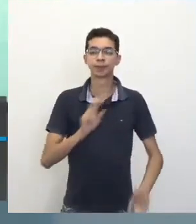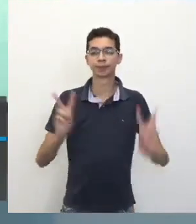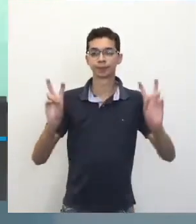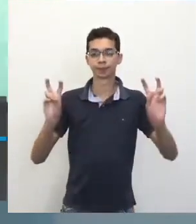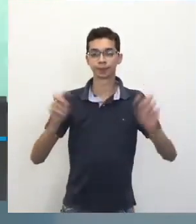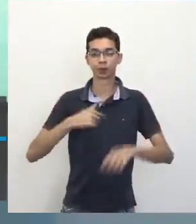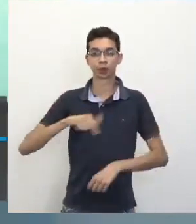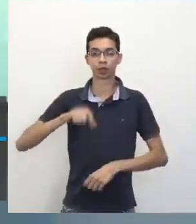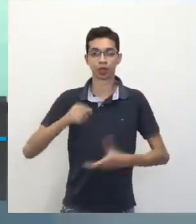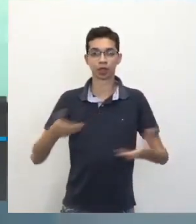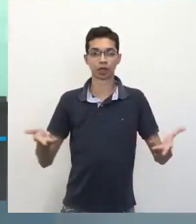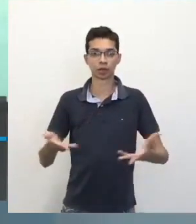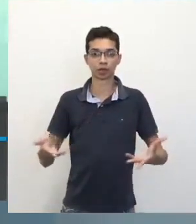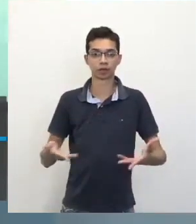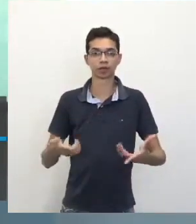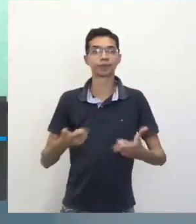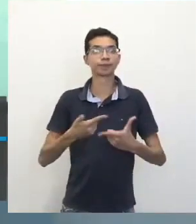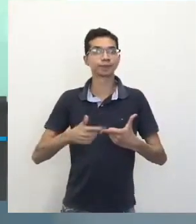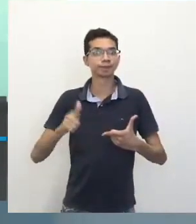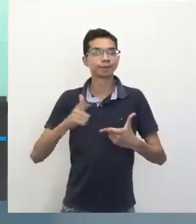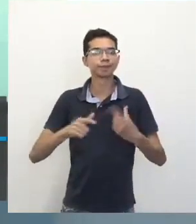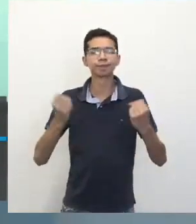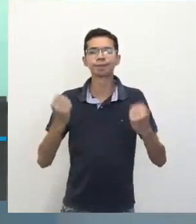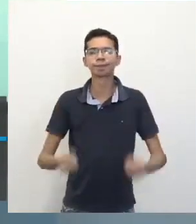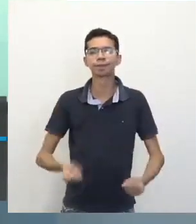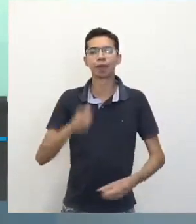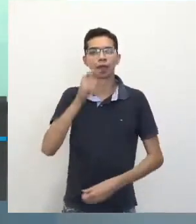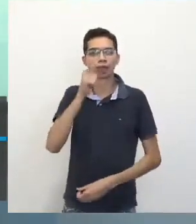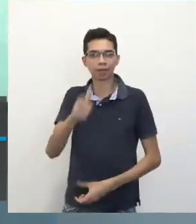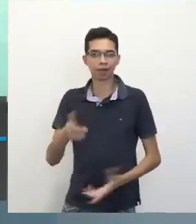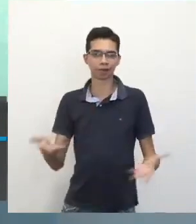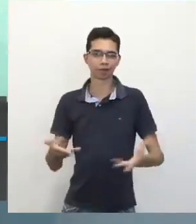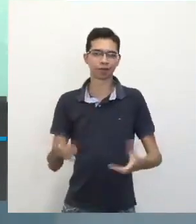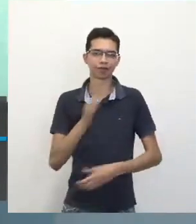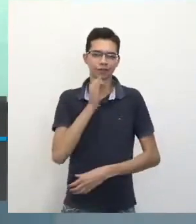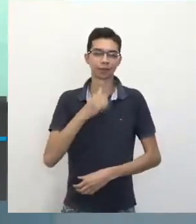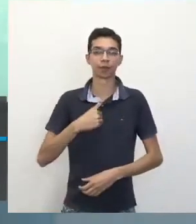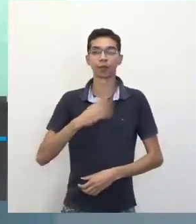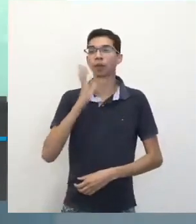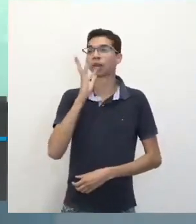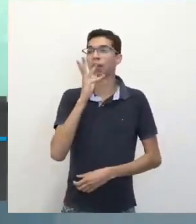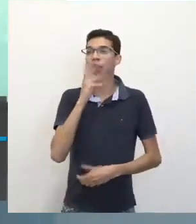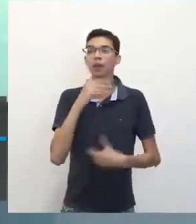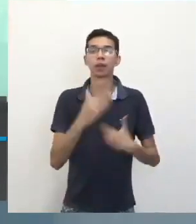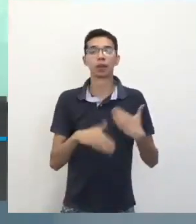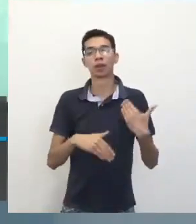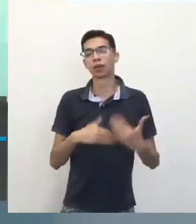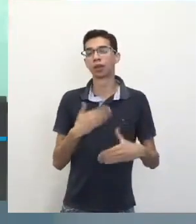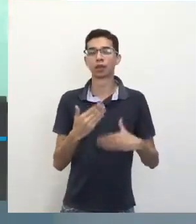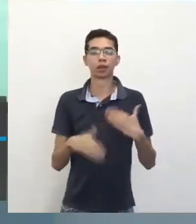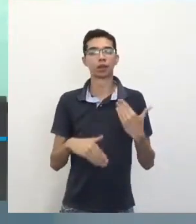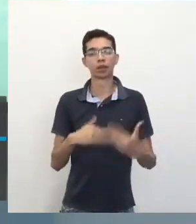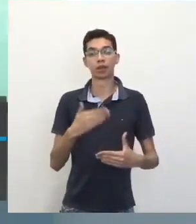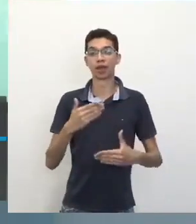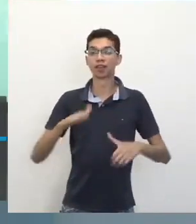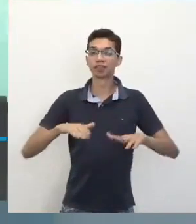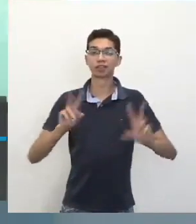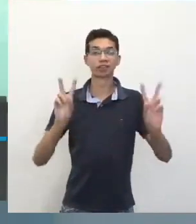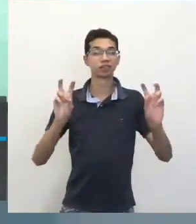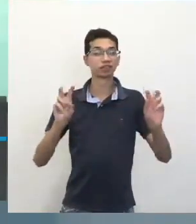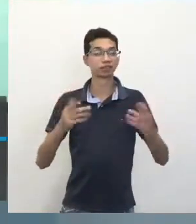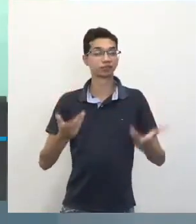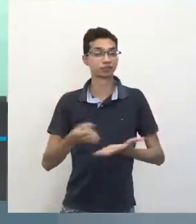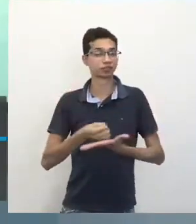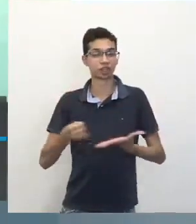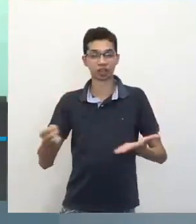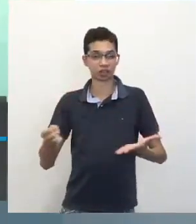escolhi agora é um tema polêmico e interessante nesse momento. Se eu ficar cozinhando muito, né? De repente essa notícia, esse tema já ficou obsoleto, e